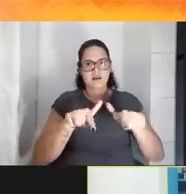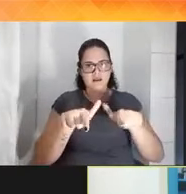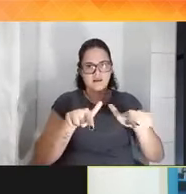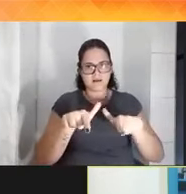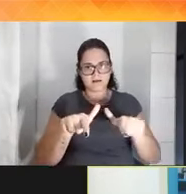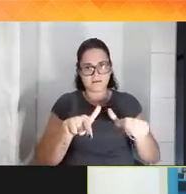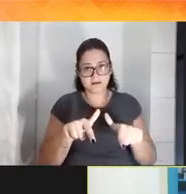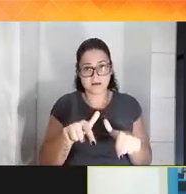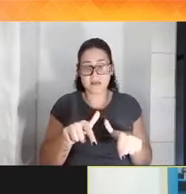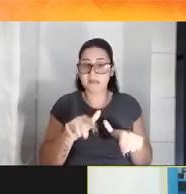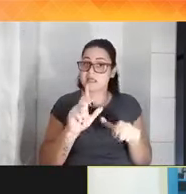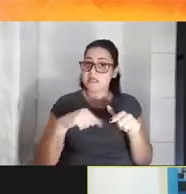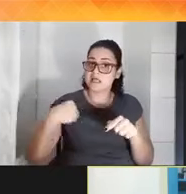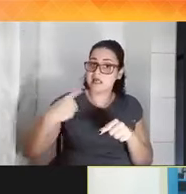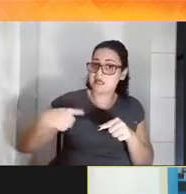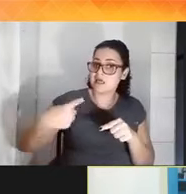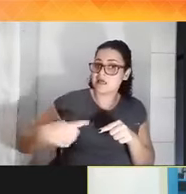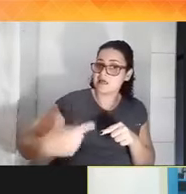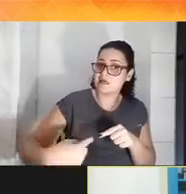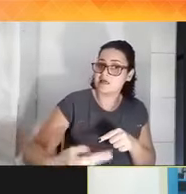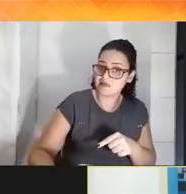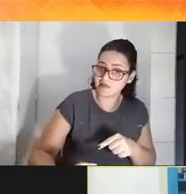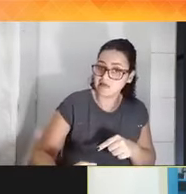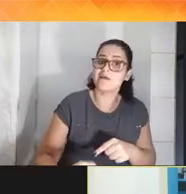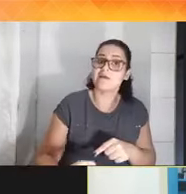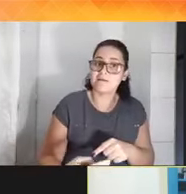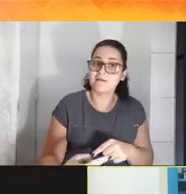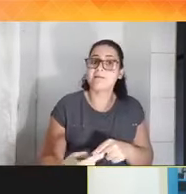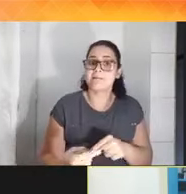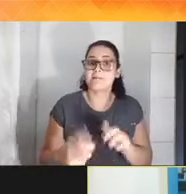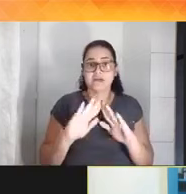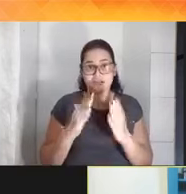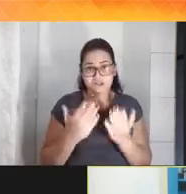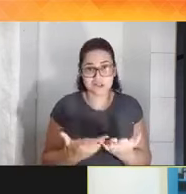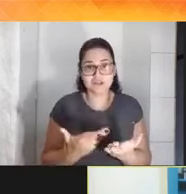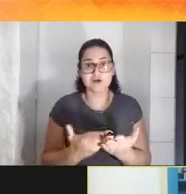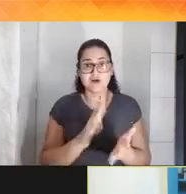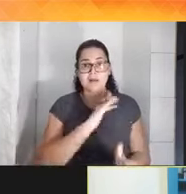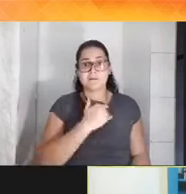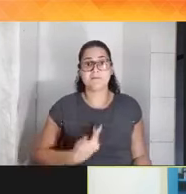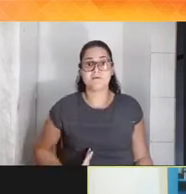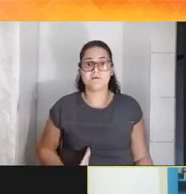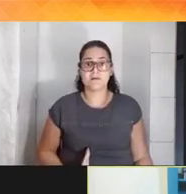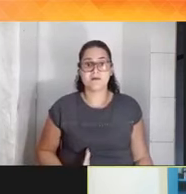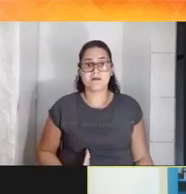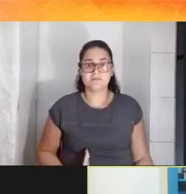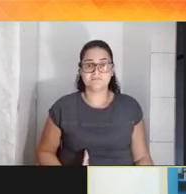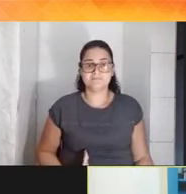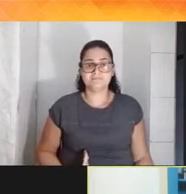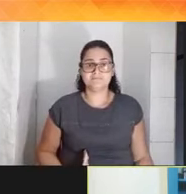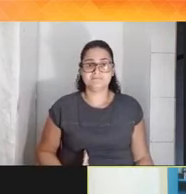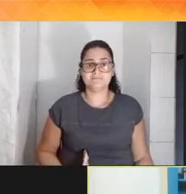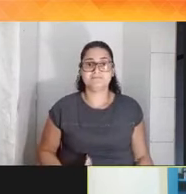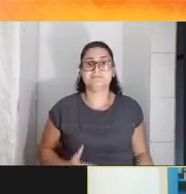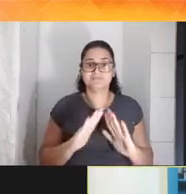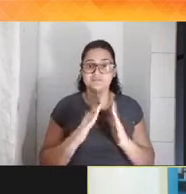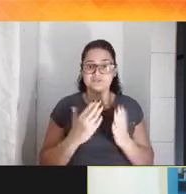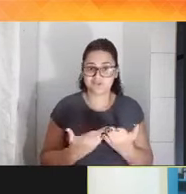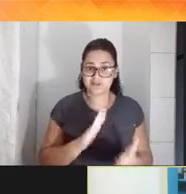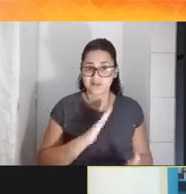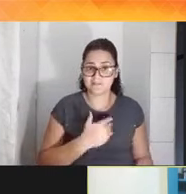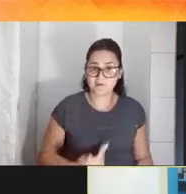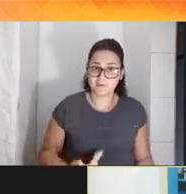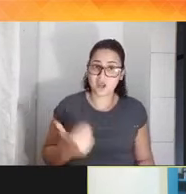classe trabalhadora, estão nas escolas públicas. E as escolas públicas só sobrevivem com